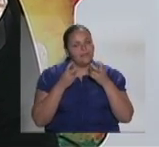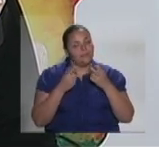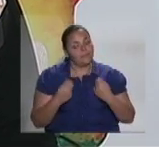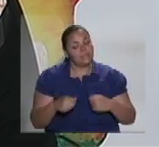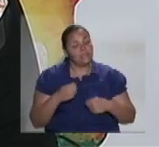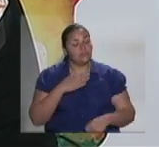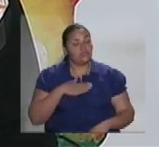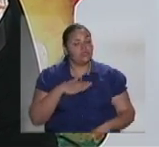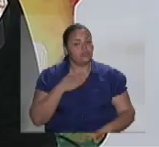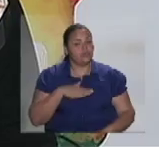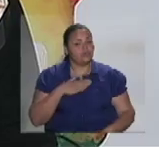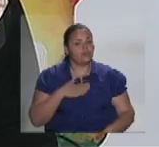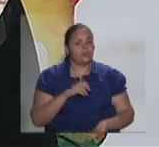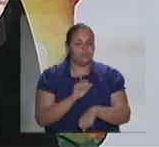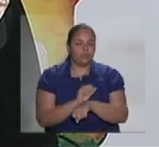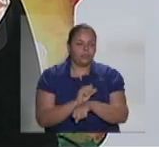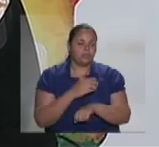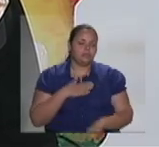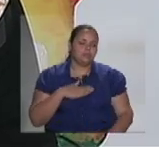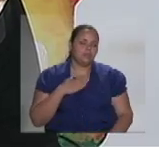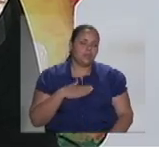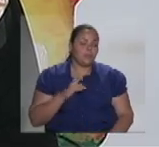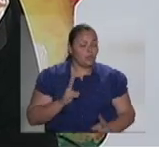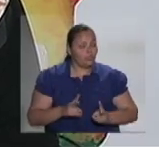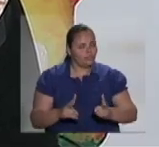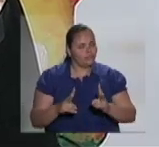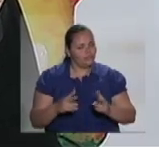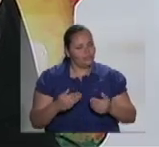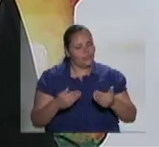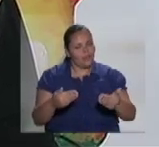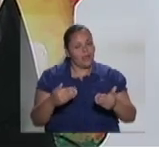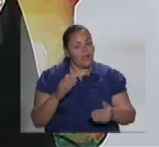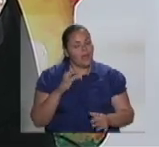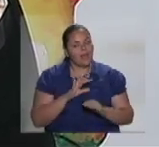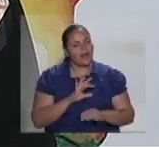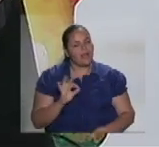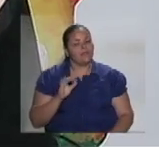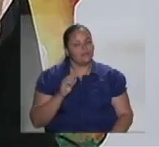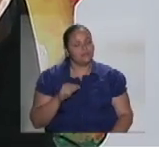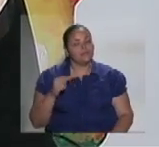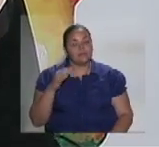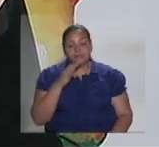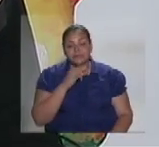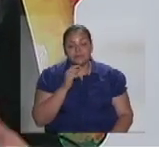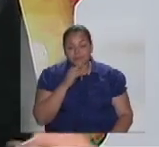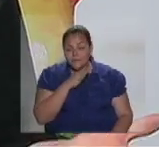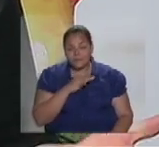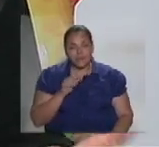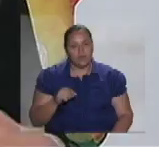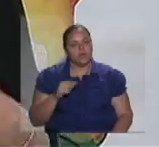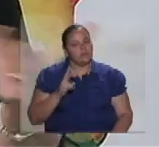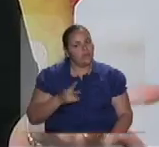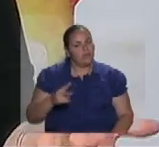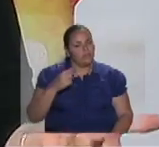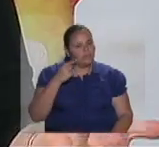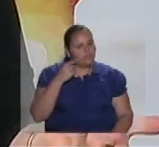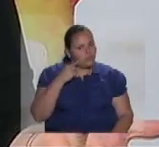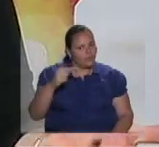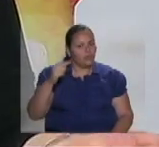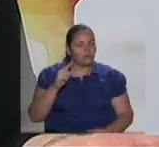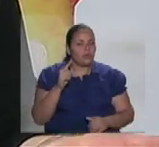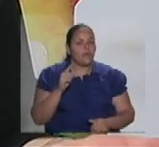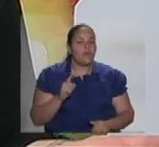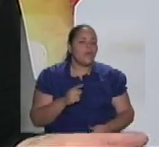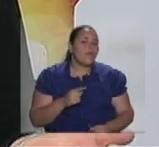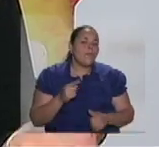está precisando dar uma descansada, para continuar na frente, né? É claro que é um sinal. Se ela começar a ter febre uma vez por